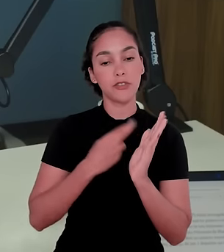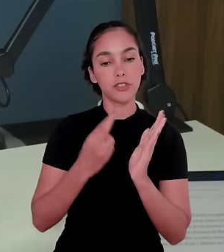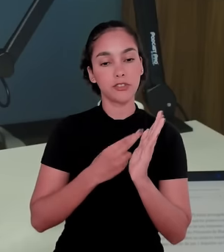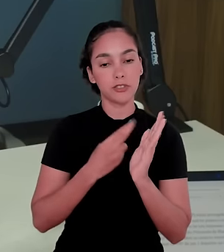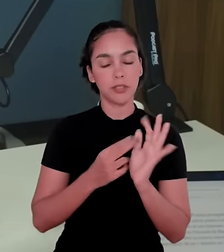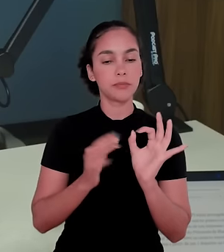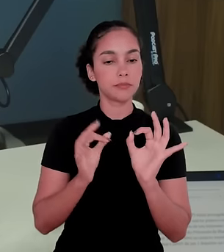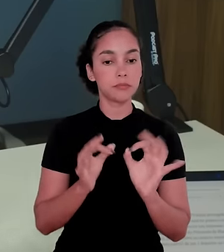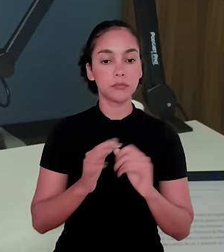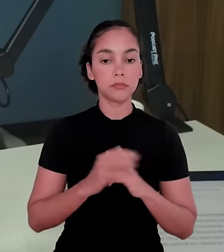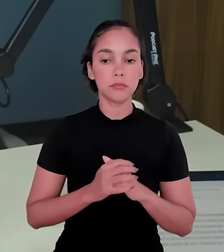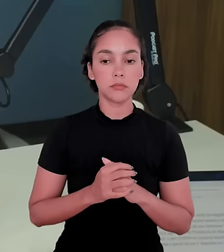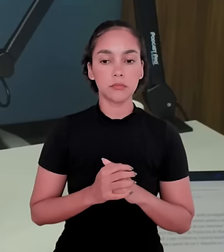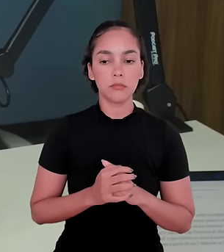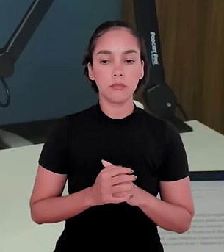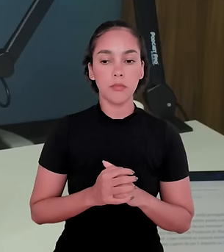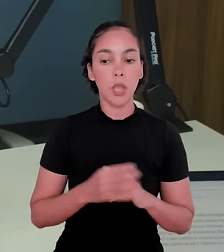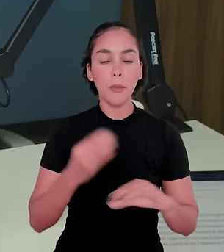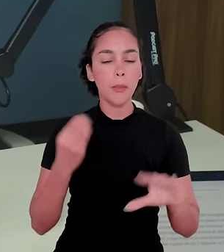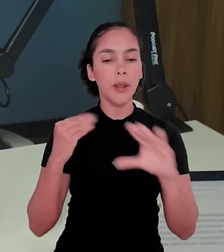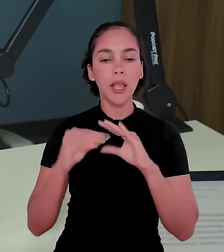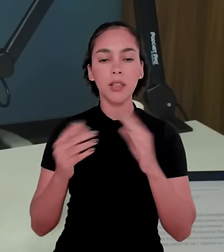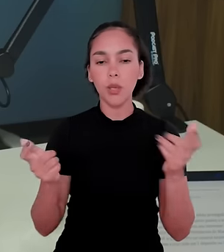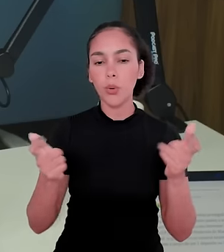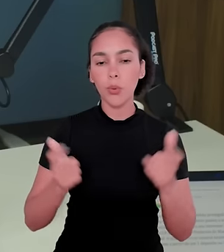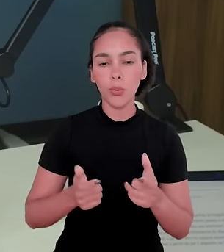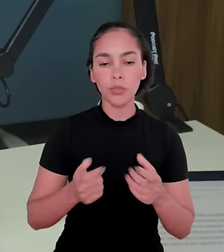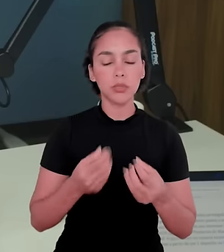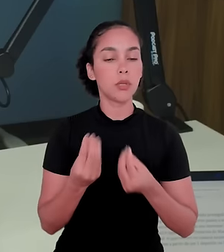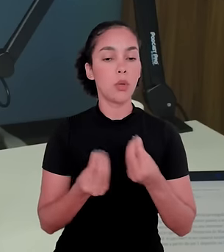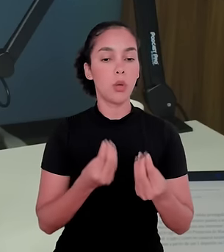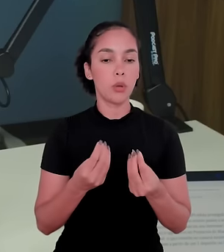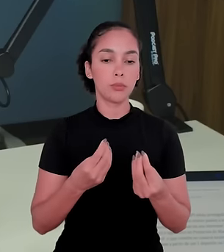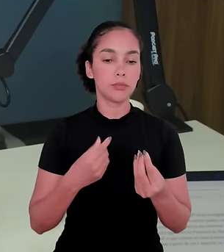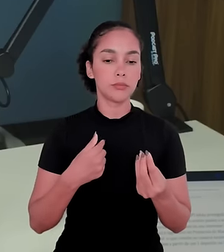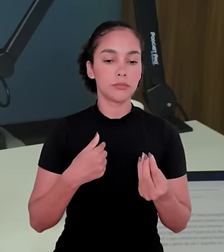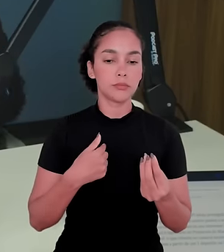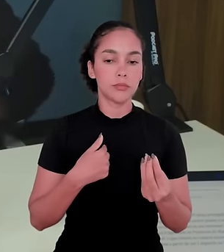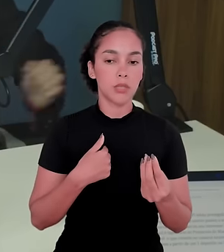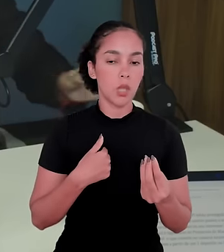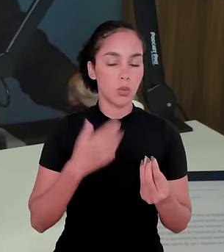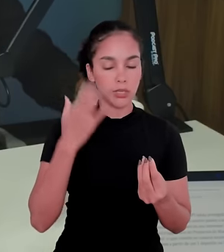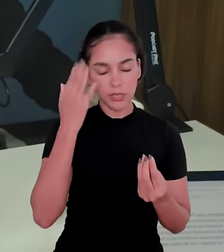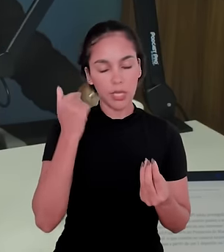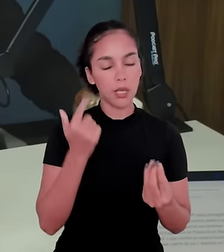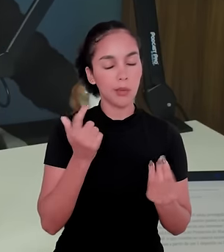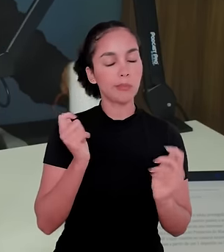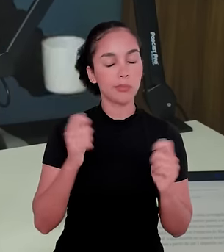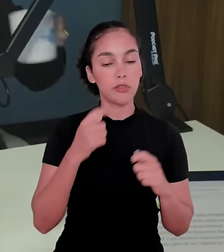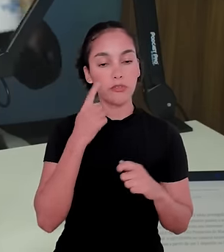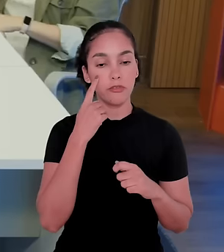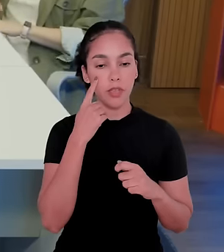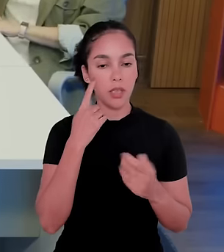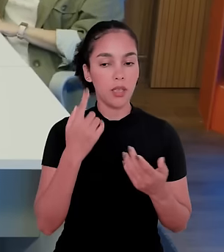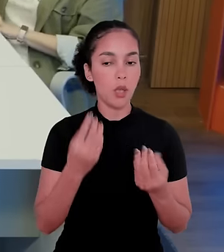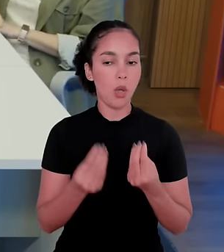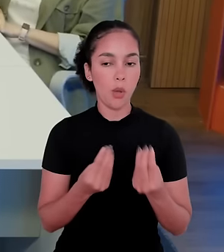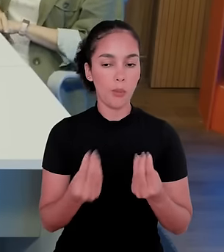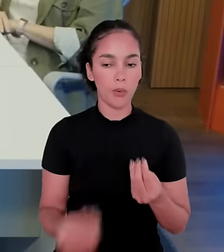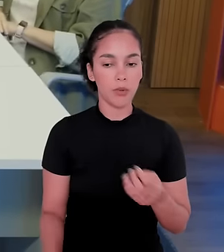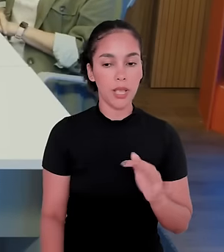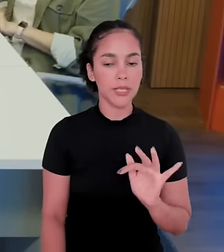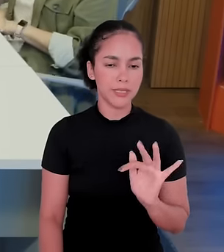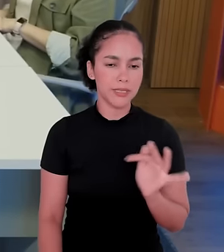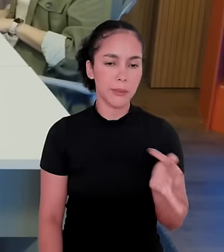intelectual ela é Ela é publicada onde Como que como que eu eu sei que dá para ver na base e tal mas é